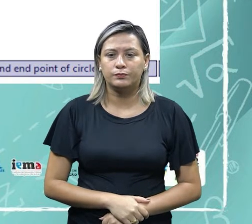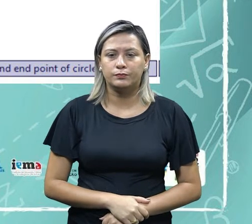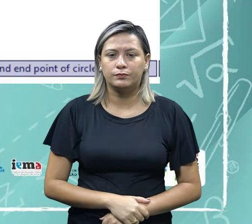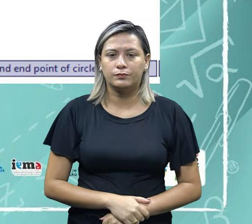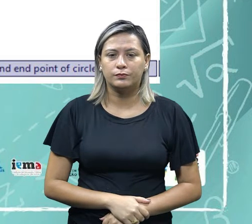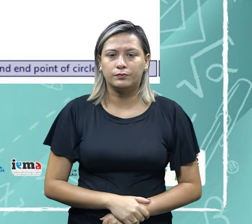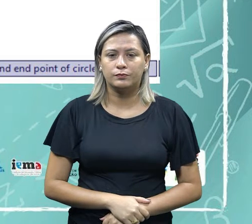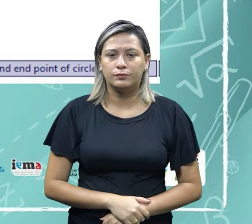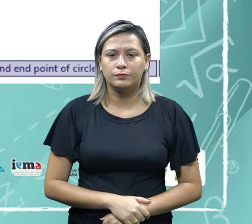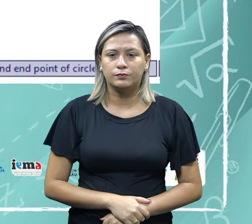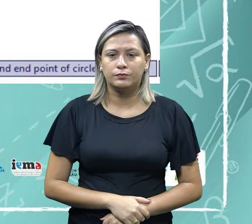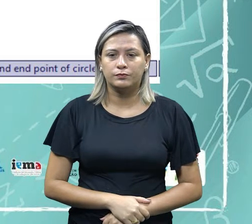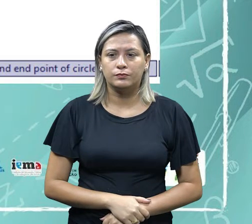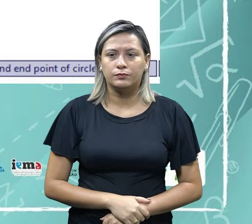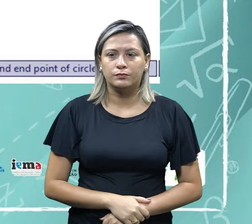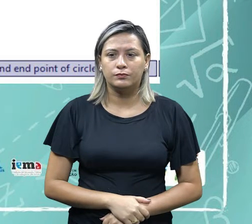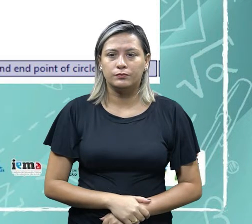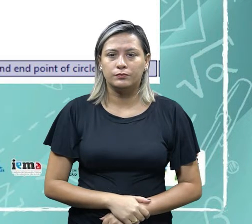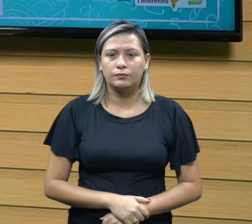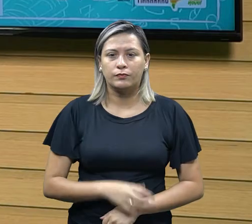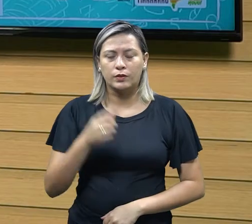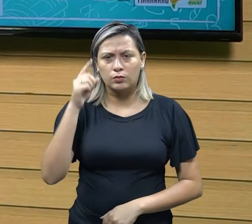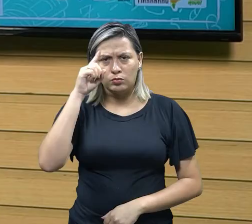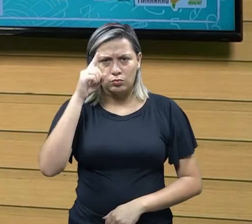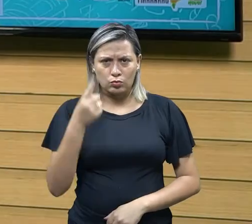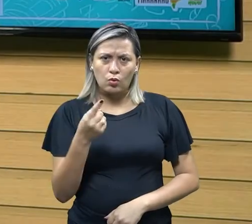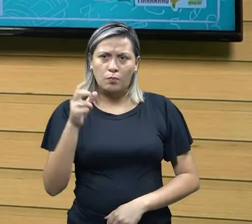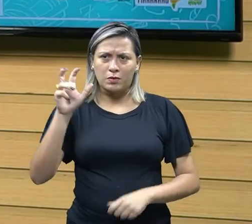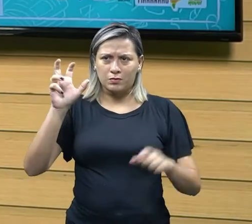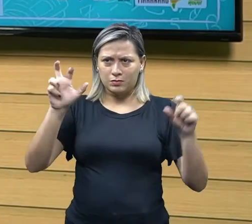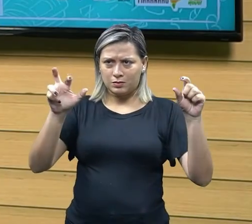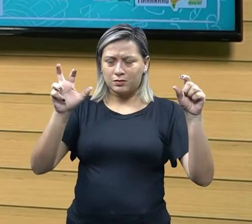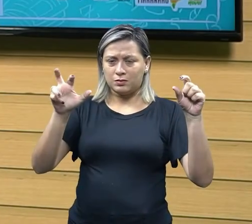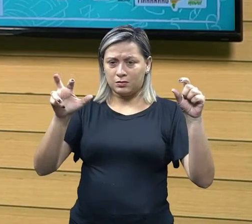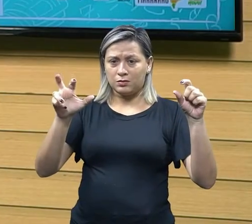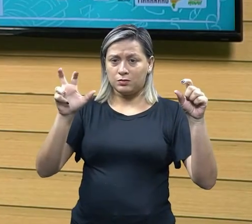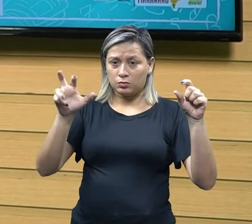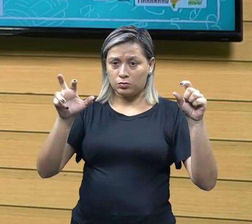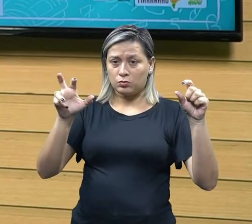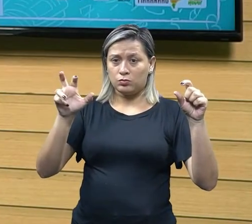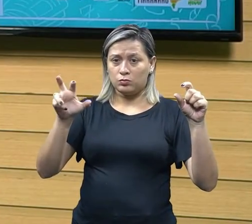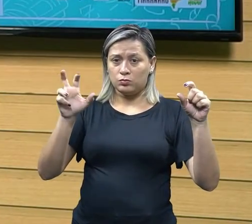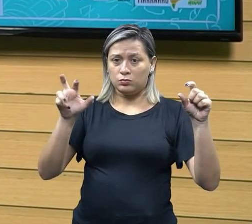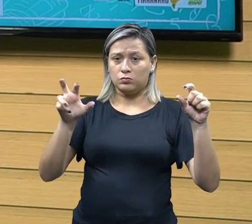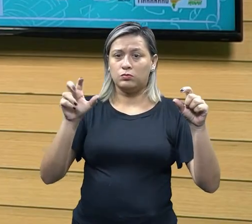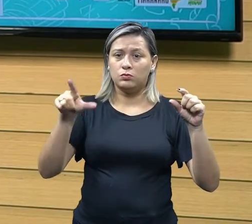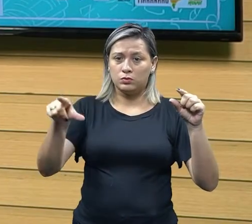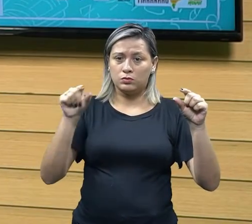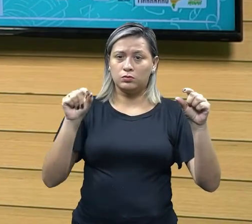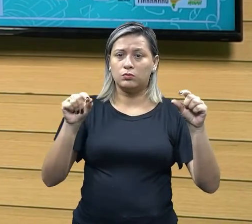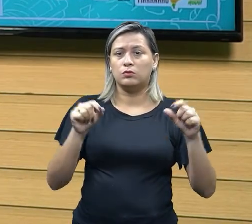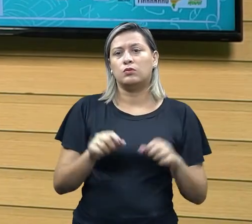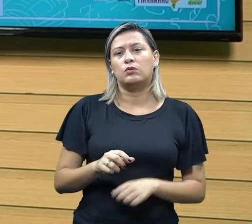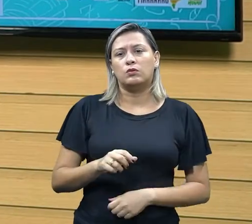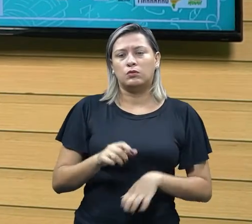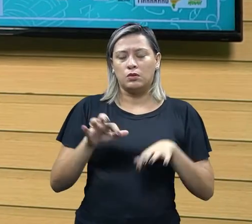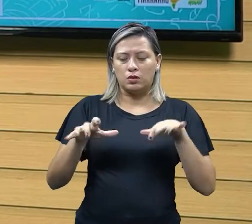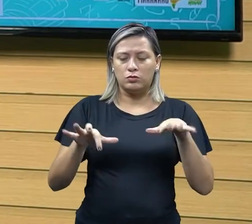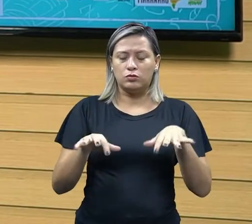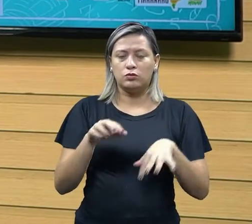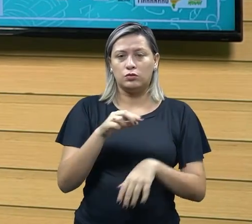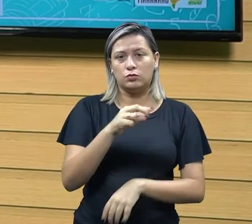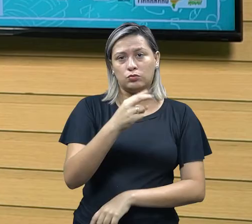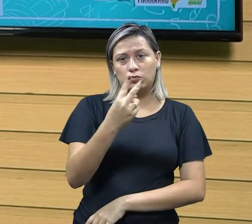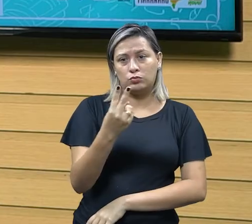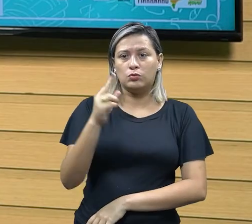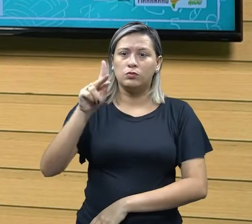digite 2P e tecle Enter. Nesse caso aqui, nós vamos selecionar a função